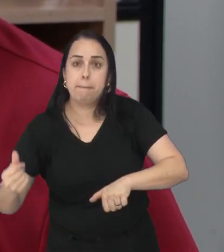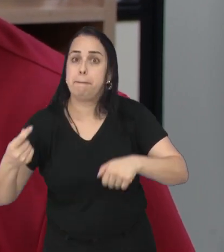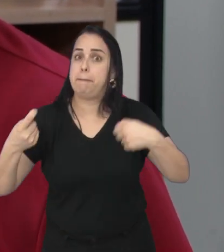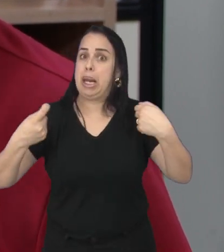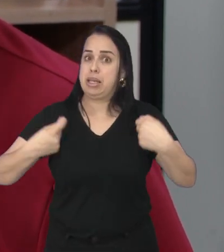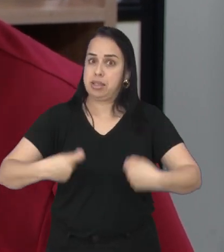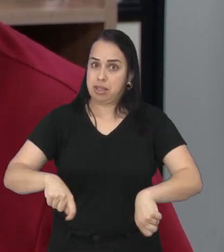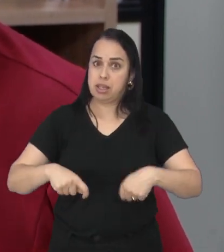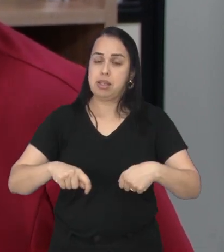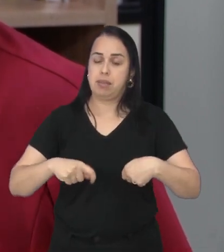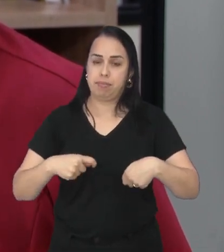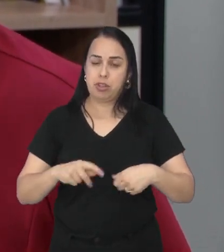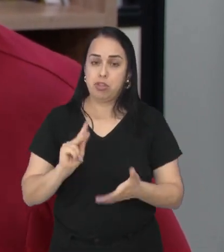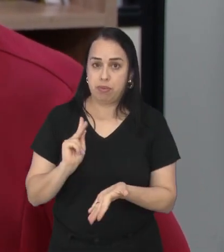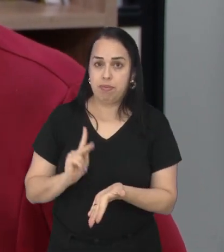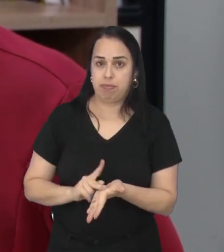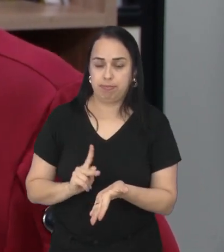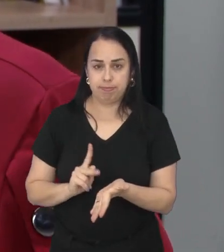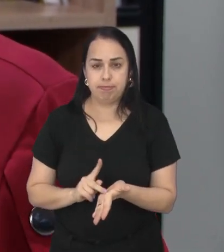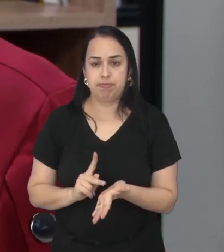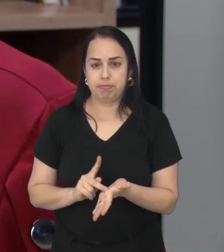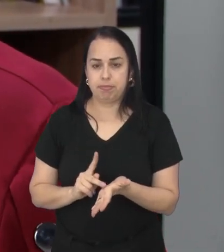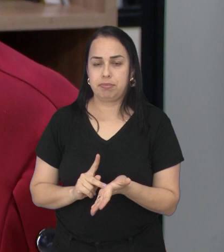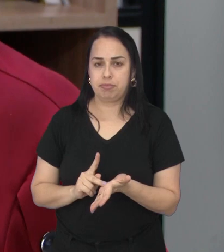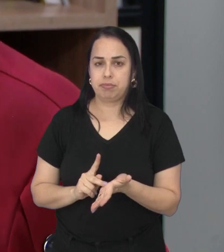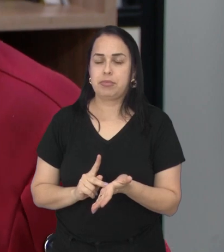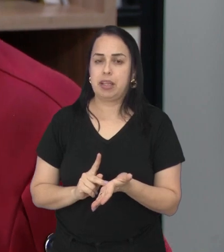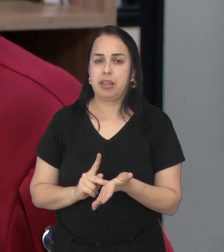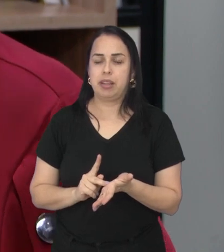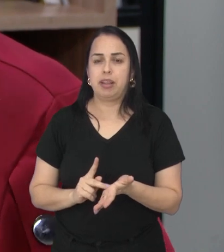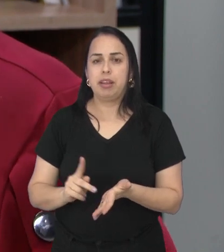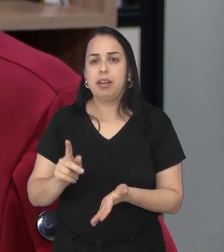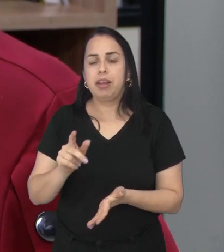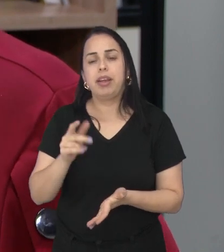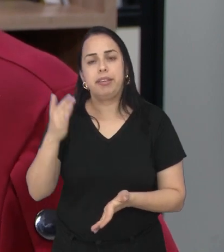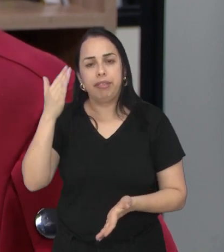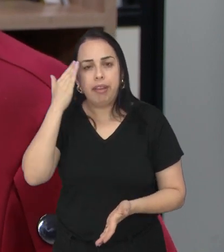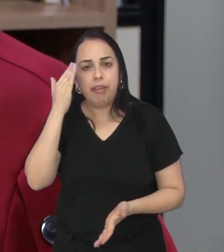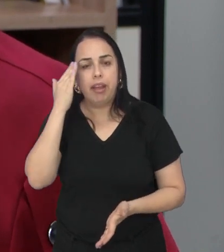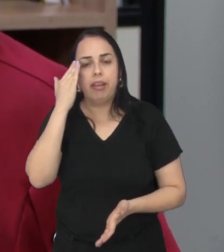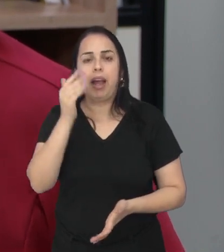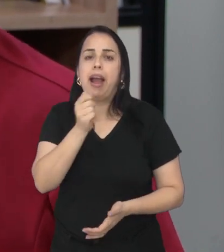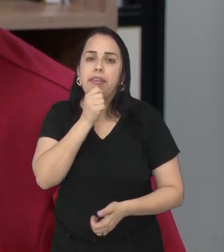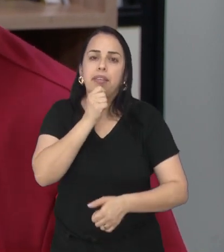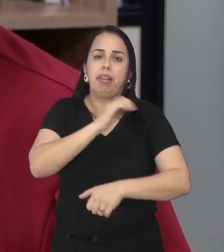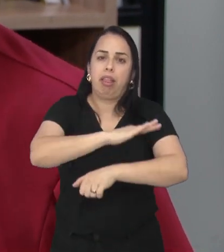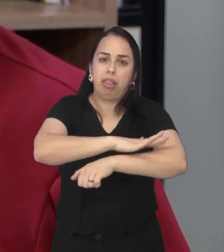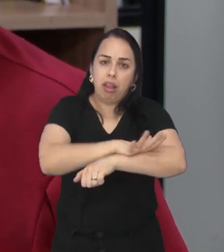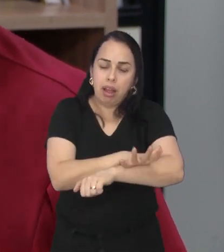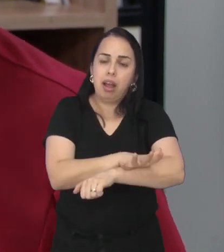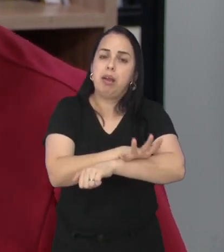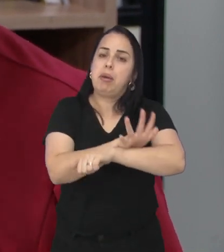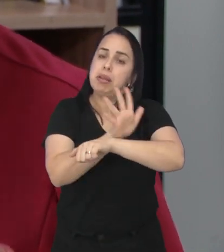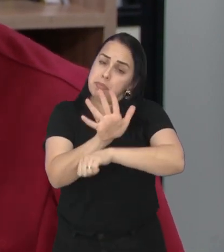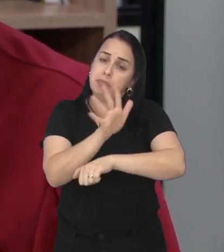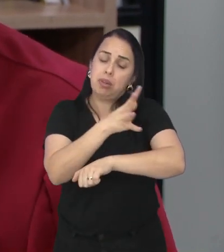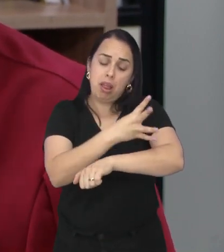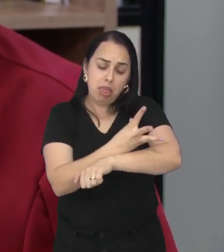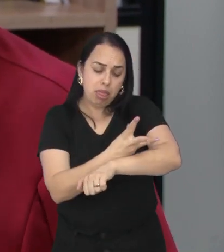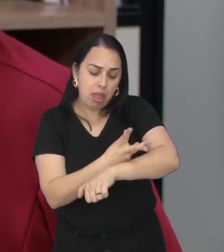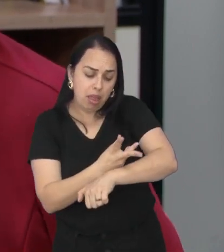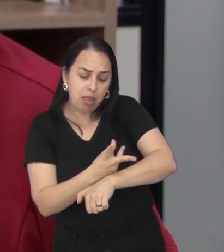elas precisam ser realmente enxergadas de perto e